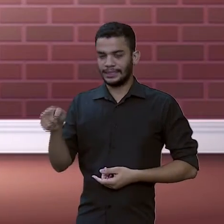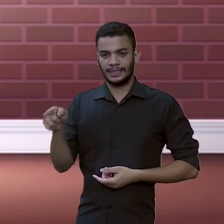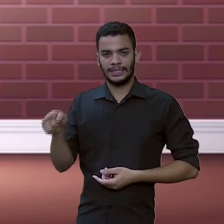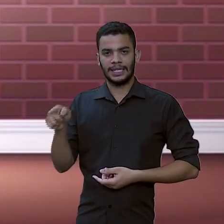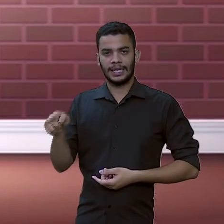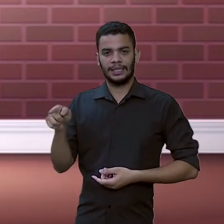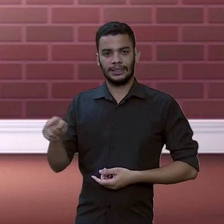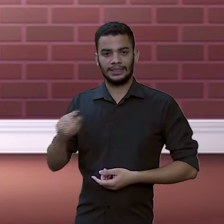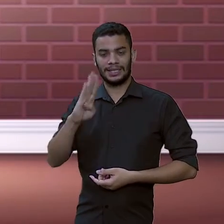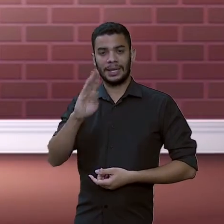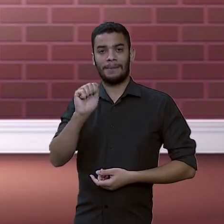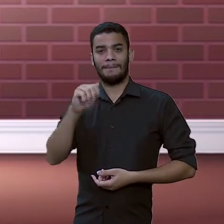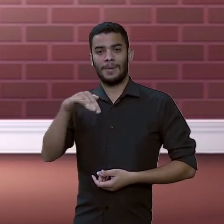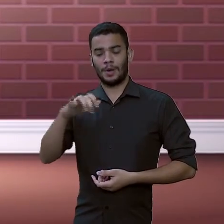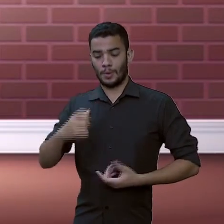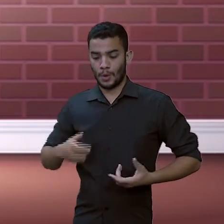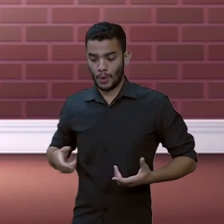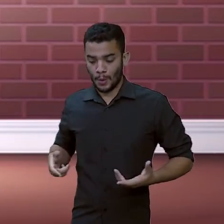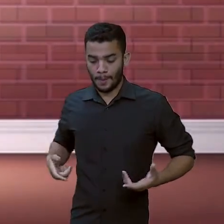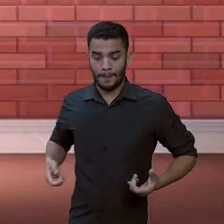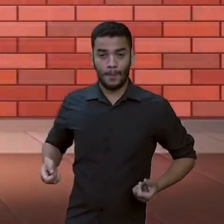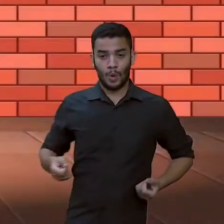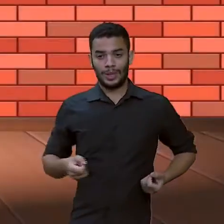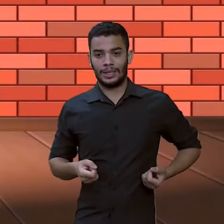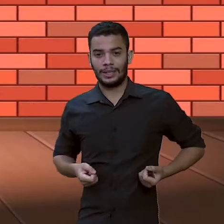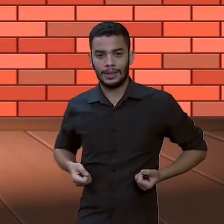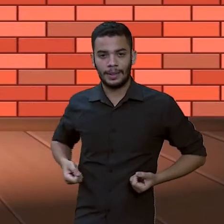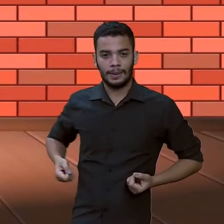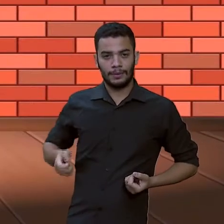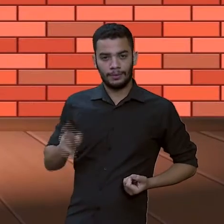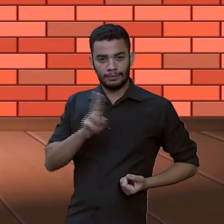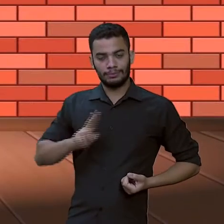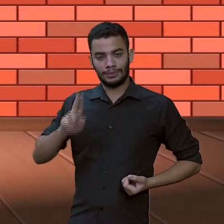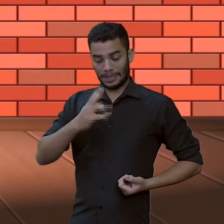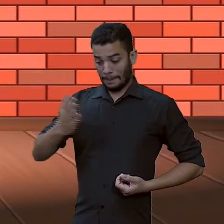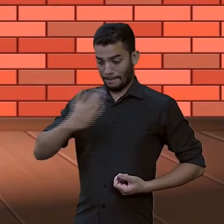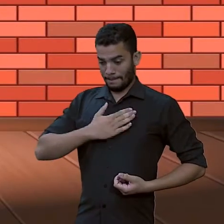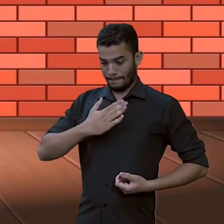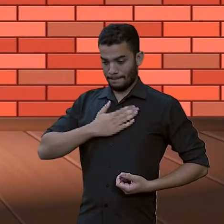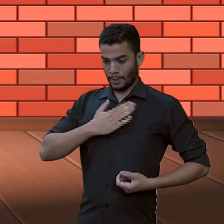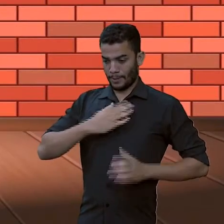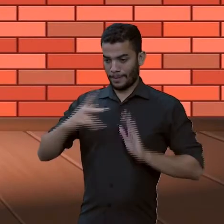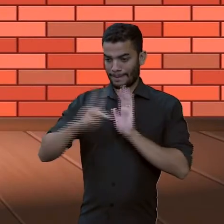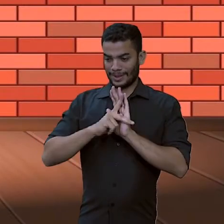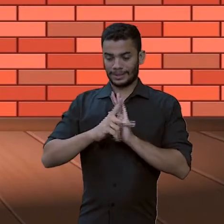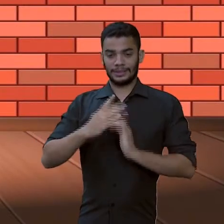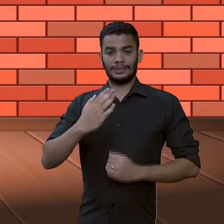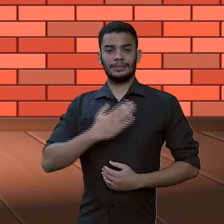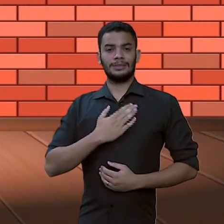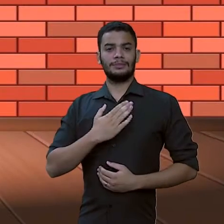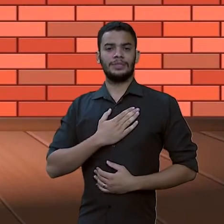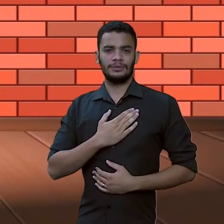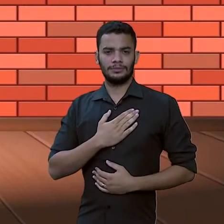possessivo. E agora, vejamos outro exemplo. A sua bolsa ficou na escola.